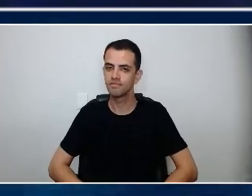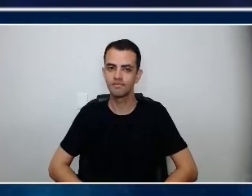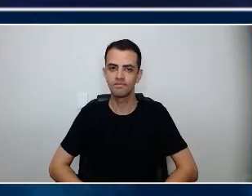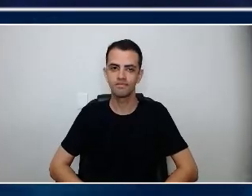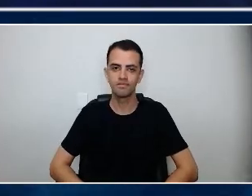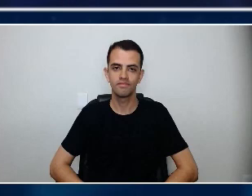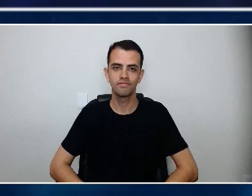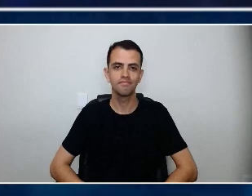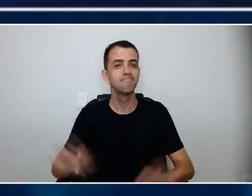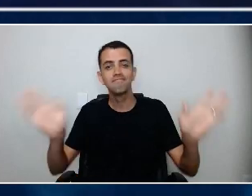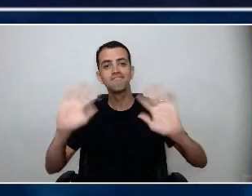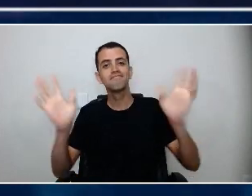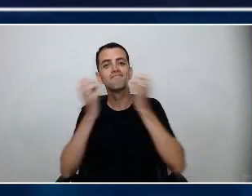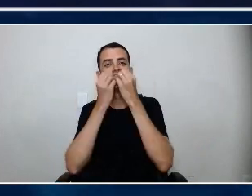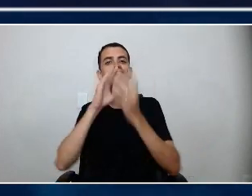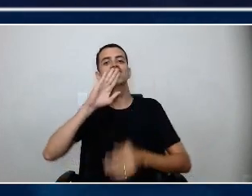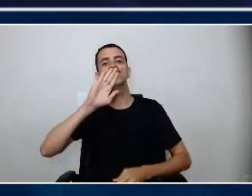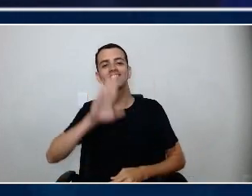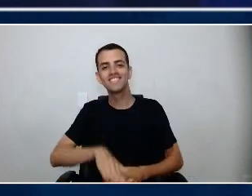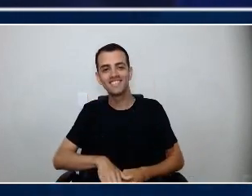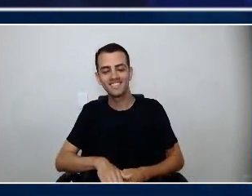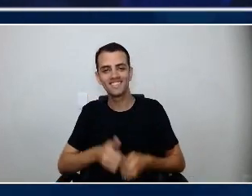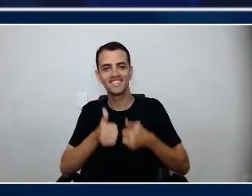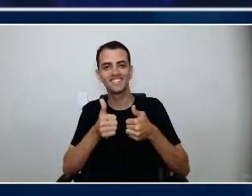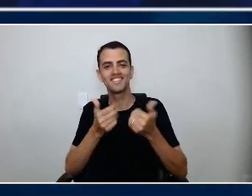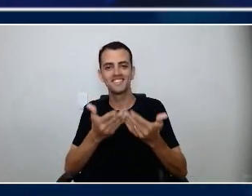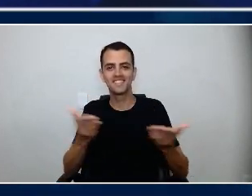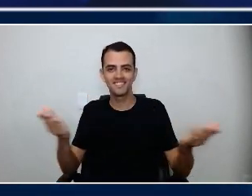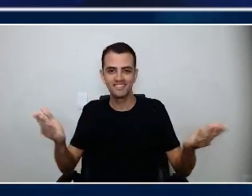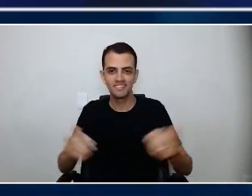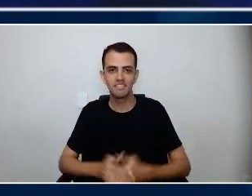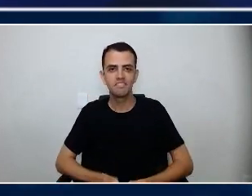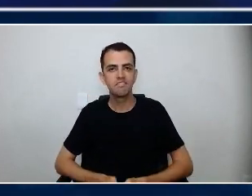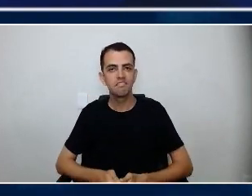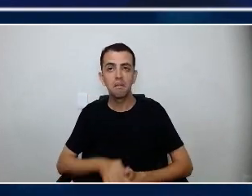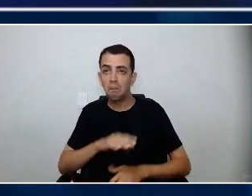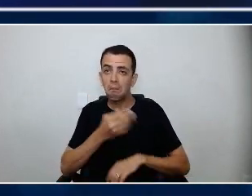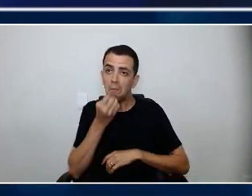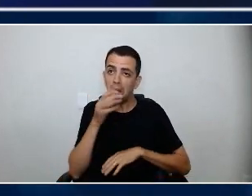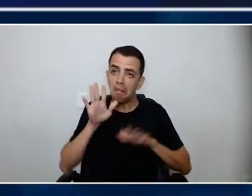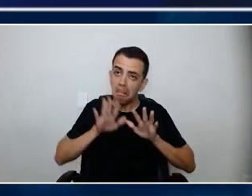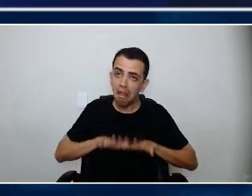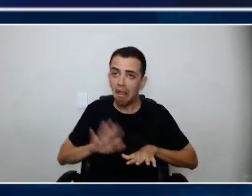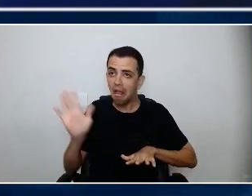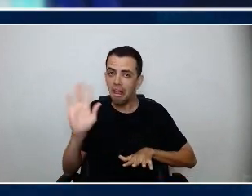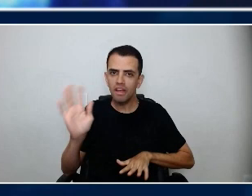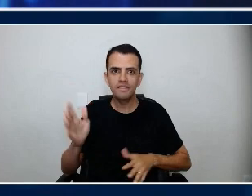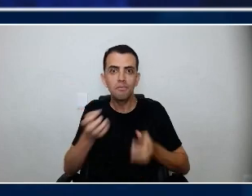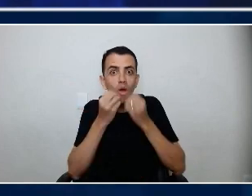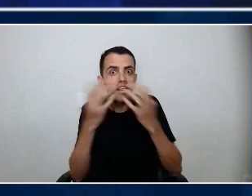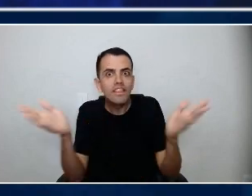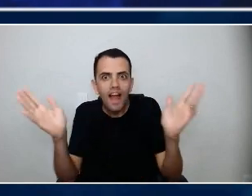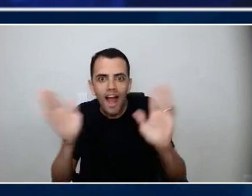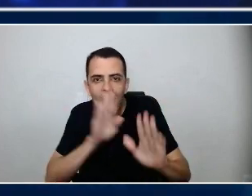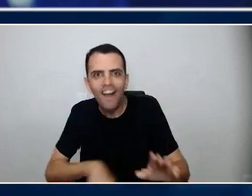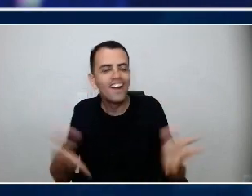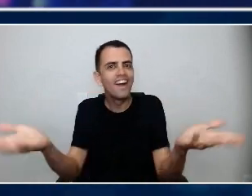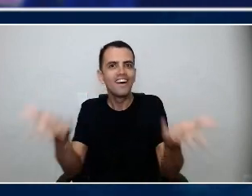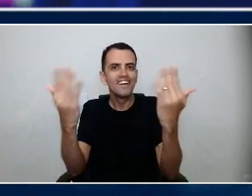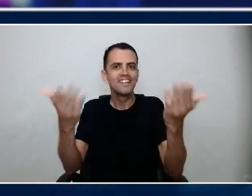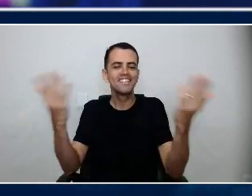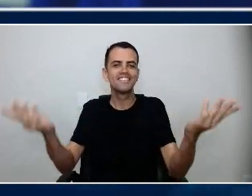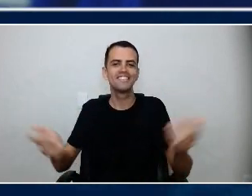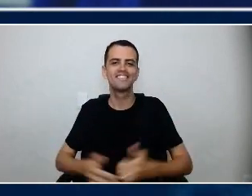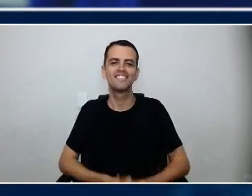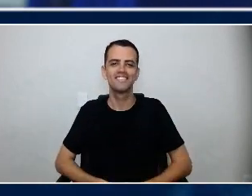Olá boa tarde nossa que boa tarde des animado gente boa tarde meu